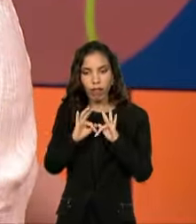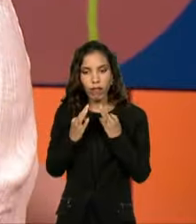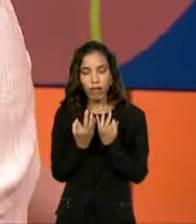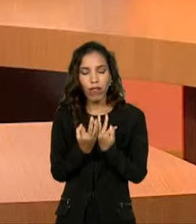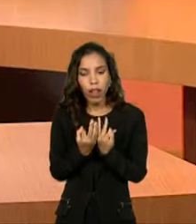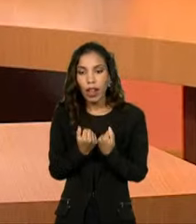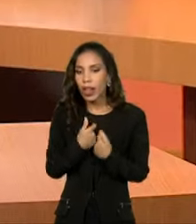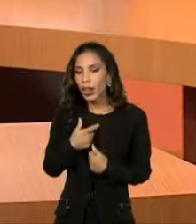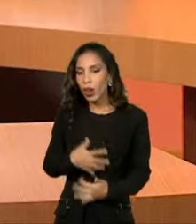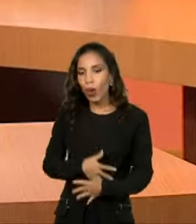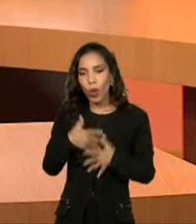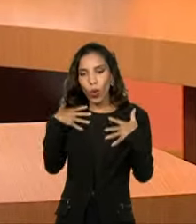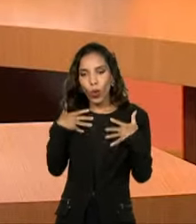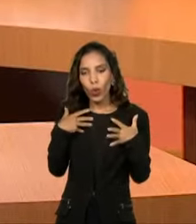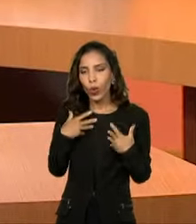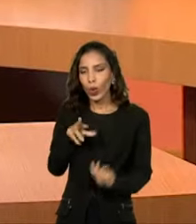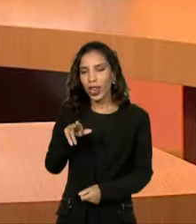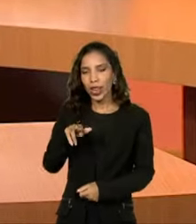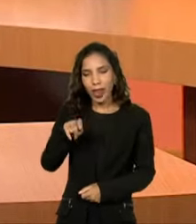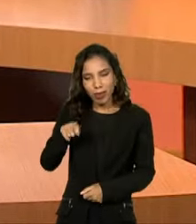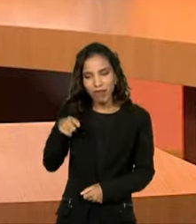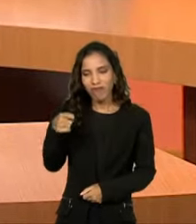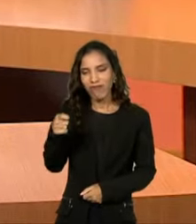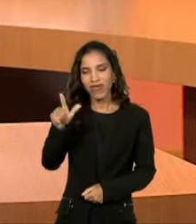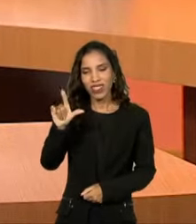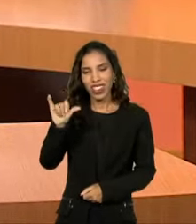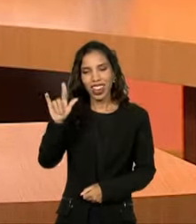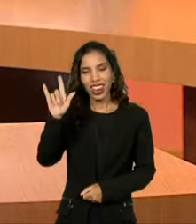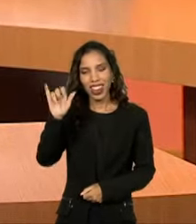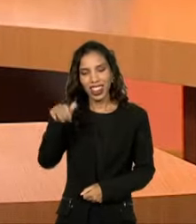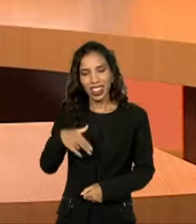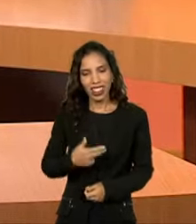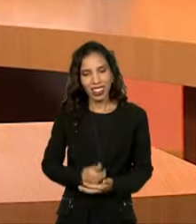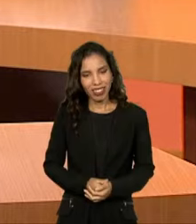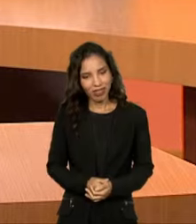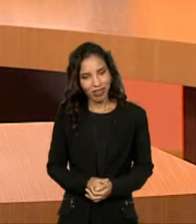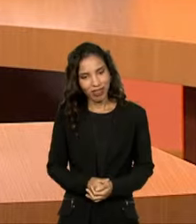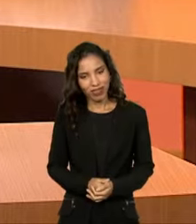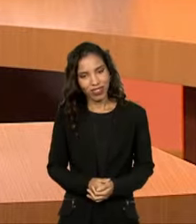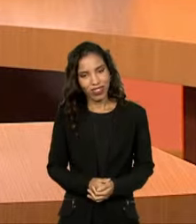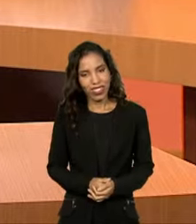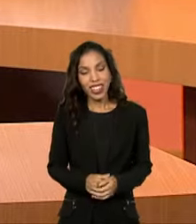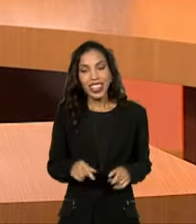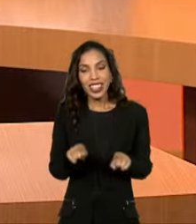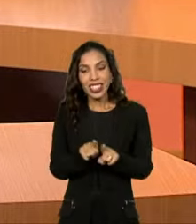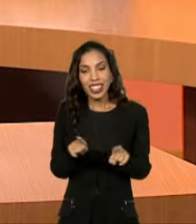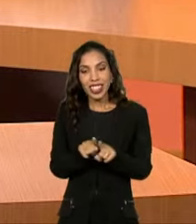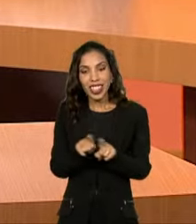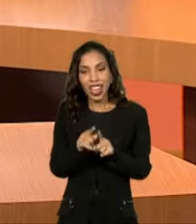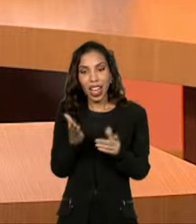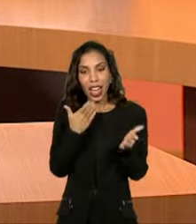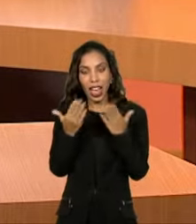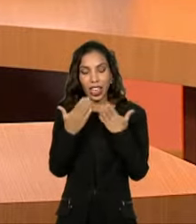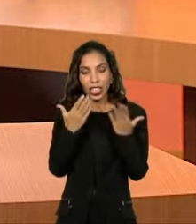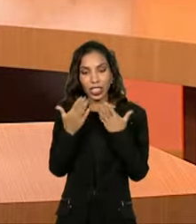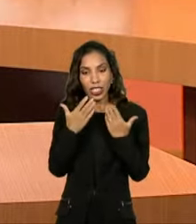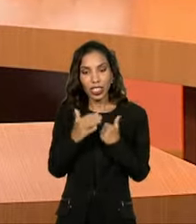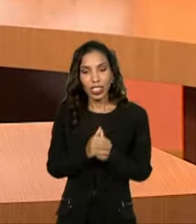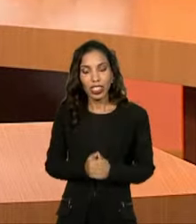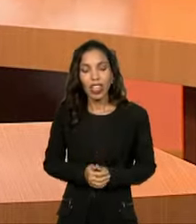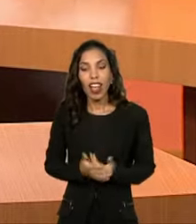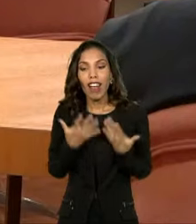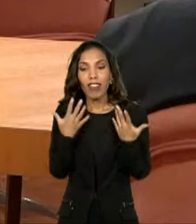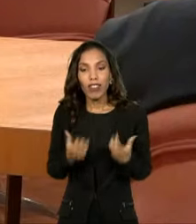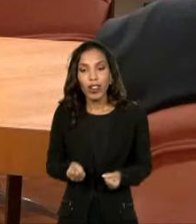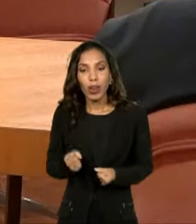enorme de ter uma irmã como ela. Eu também. É maravilhosa. Lila é um acolhimento, incrível. Nossa Senhora. Bom, gente, vamos ao nosso momento de interatividade? Eba. Vamos